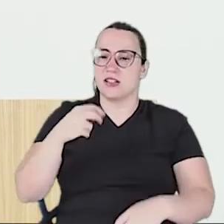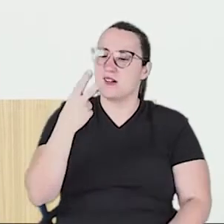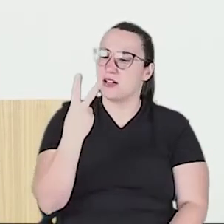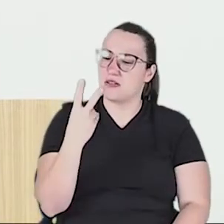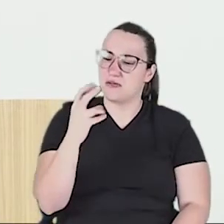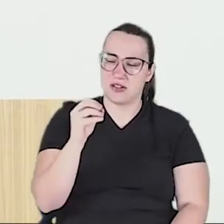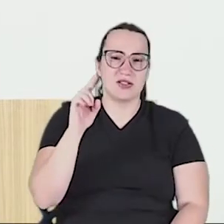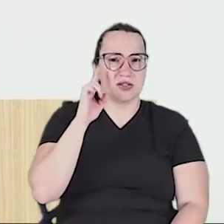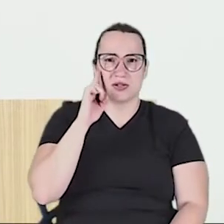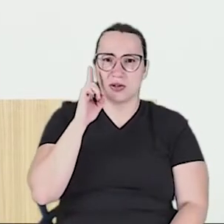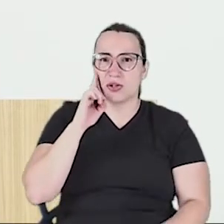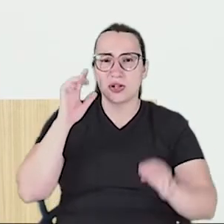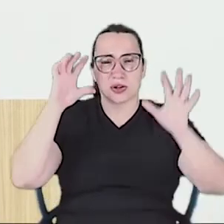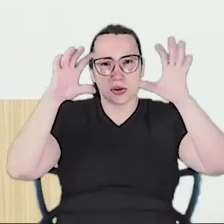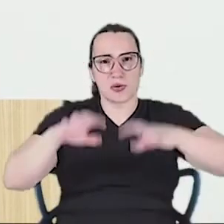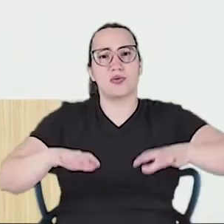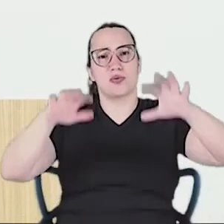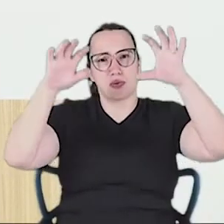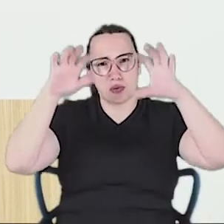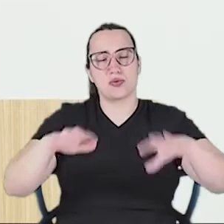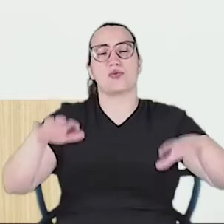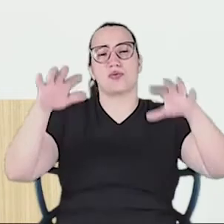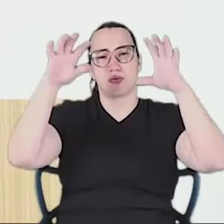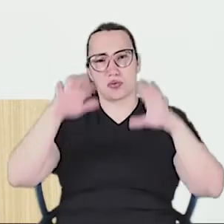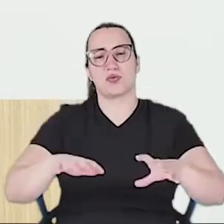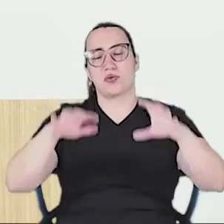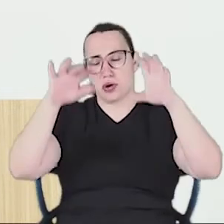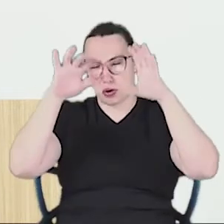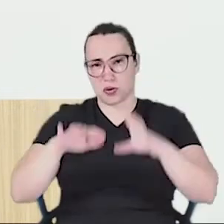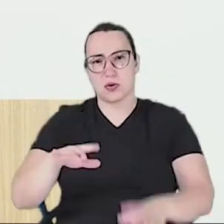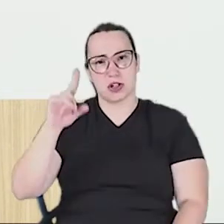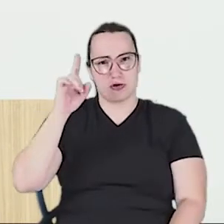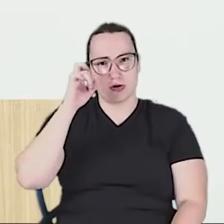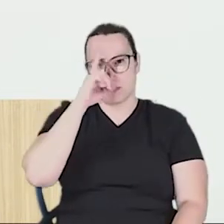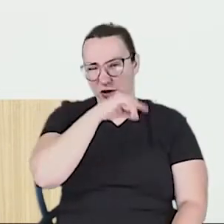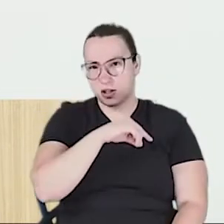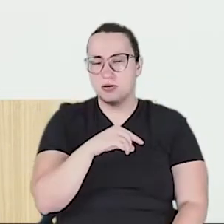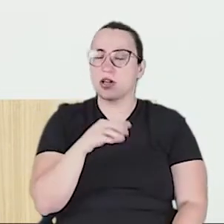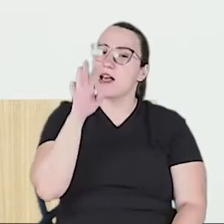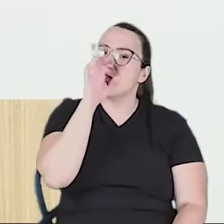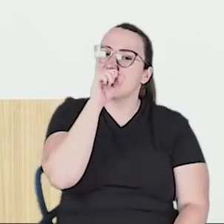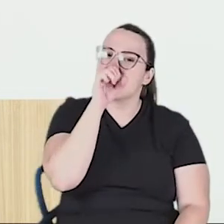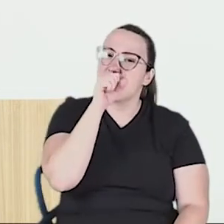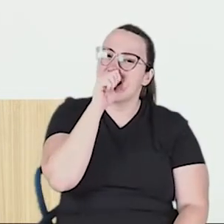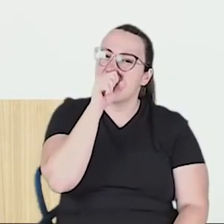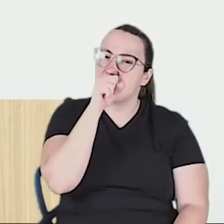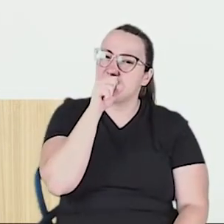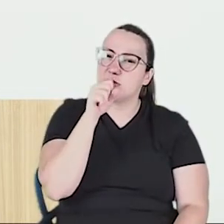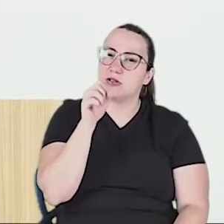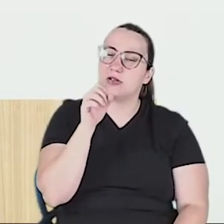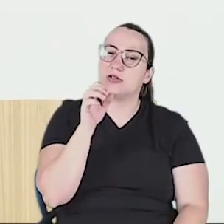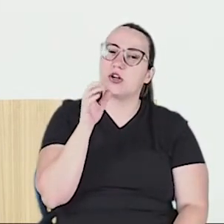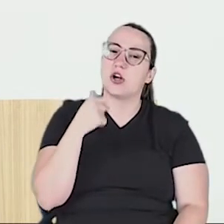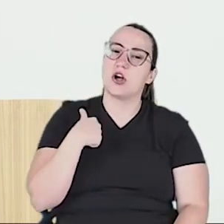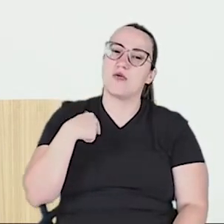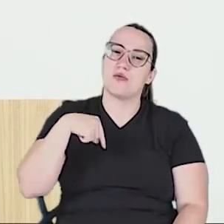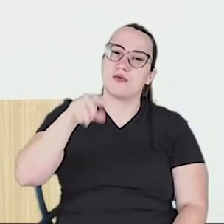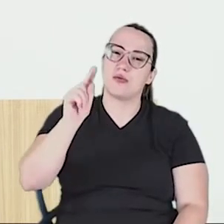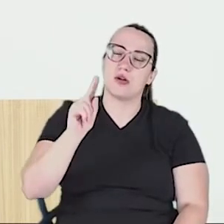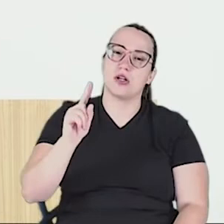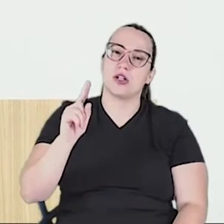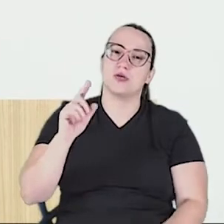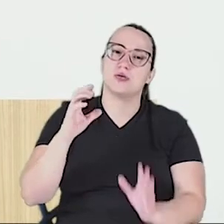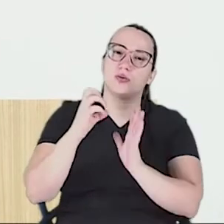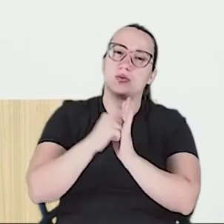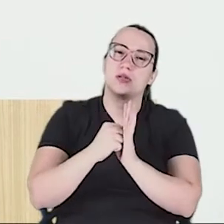de chover. Né? Muitas pessoas, inclusive sábado, eu estive ali no ponto de inscrição ali da